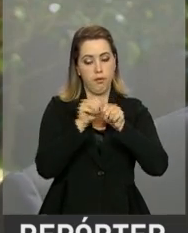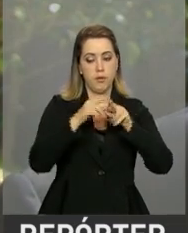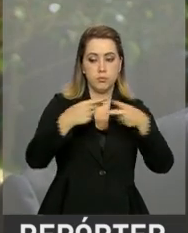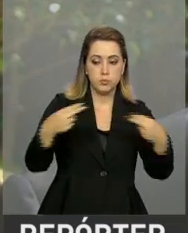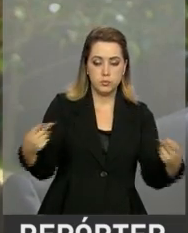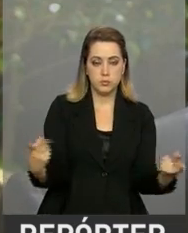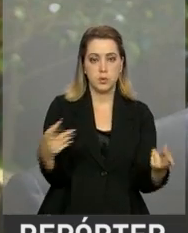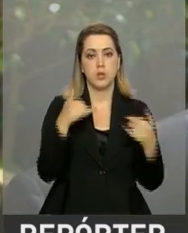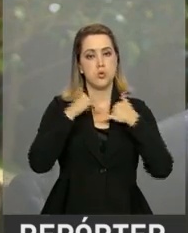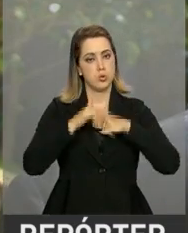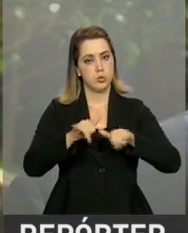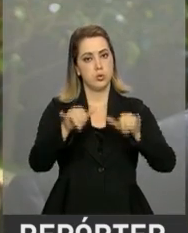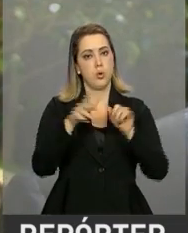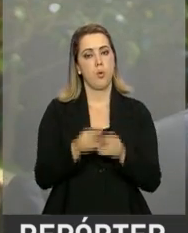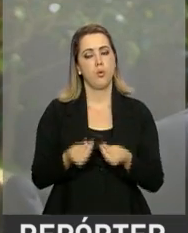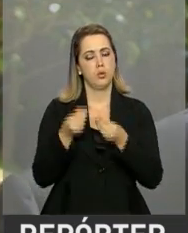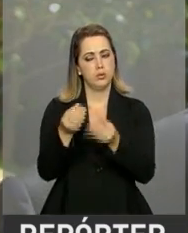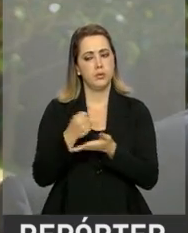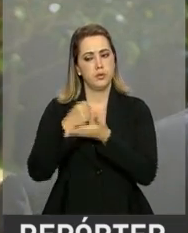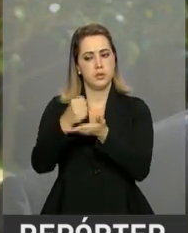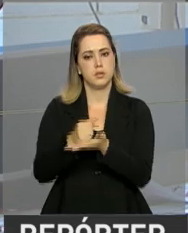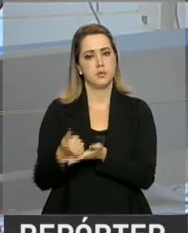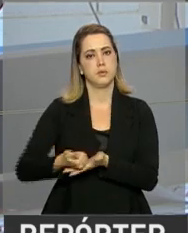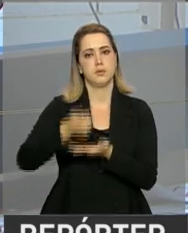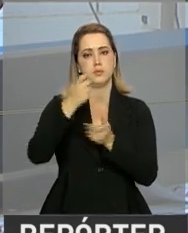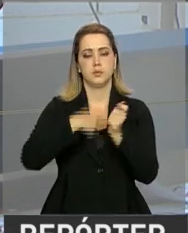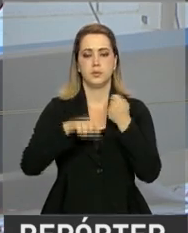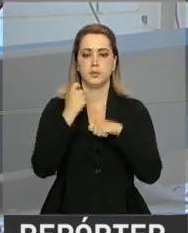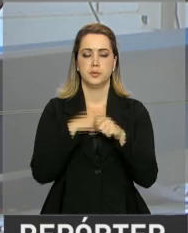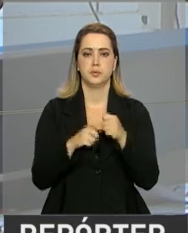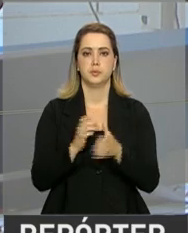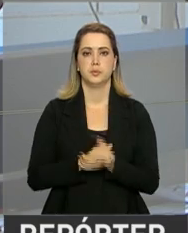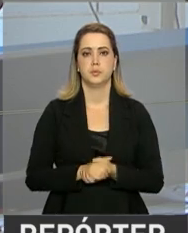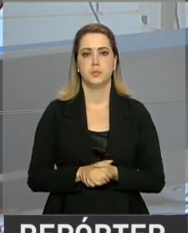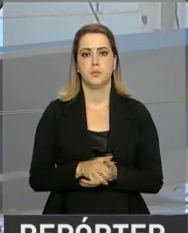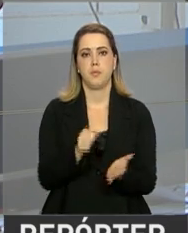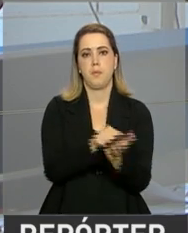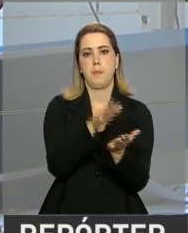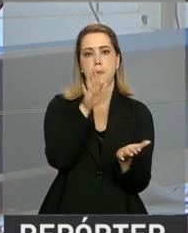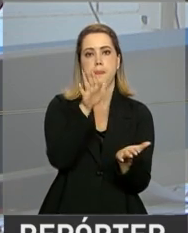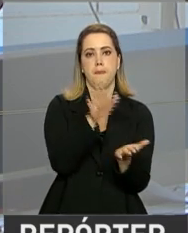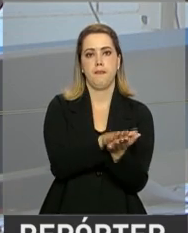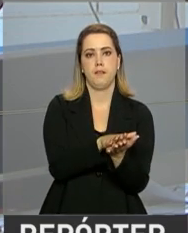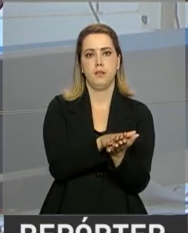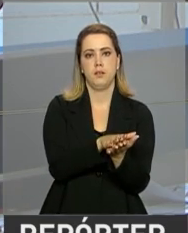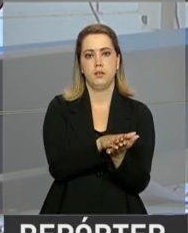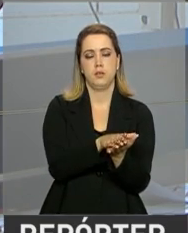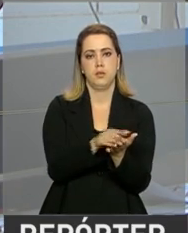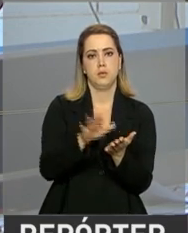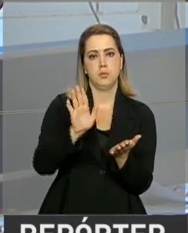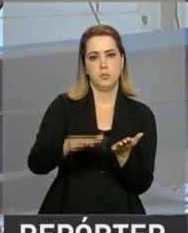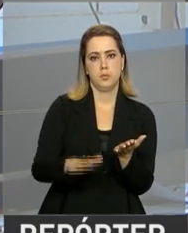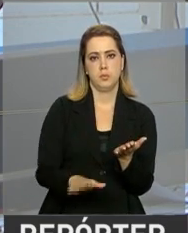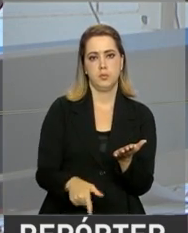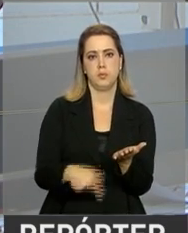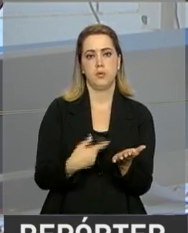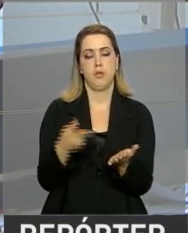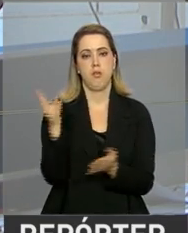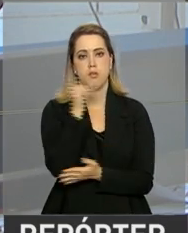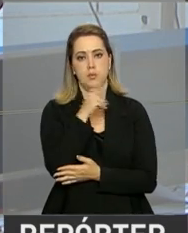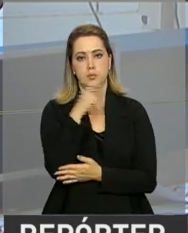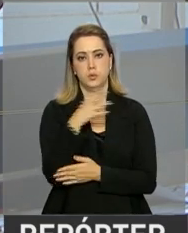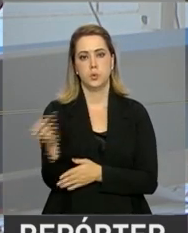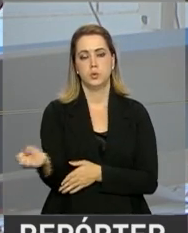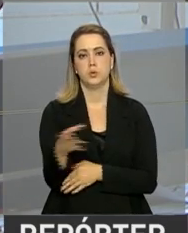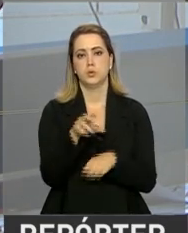colocarem no no mercado produtos mais econômicos multas mais baratas e entregues com mais rapidez aos motoristas é o